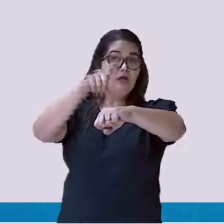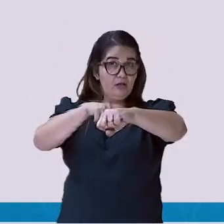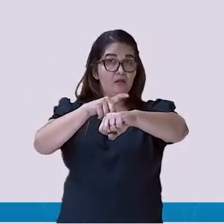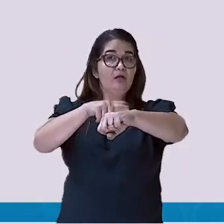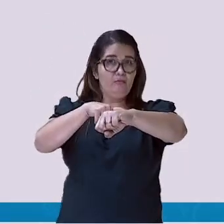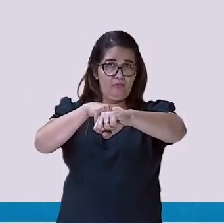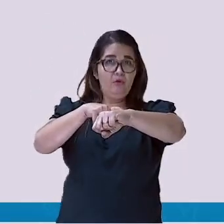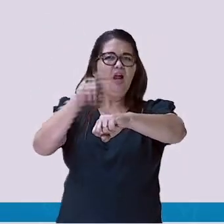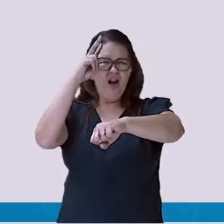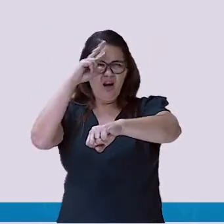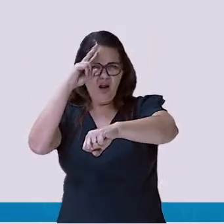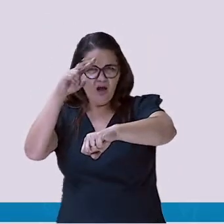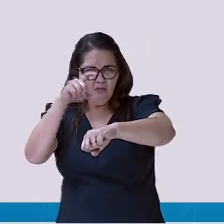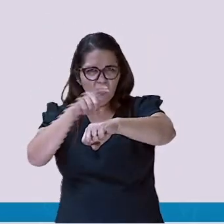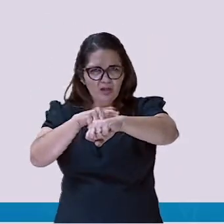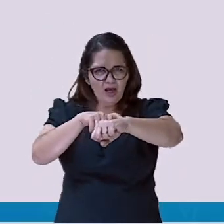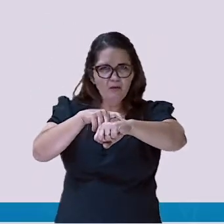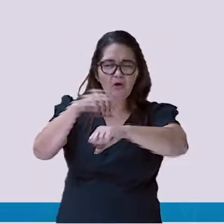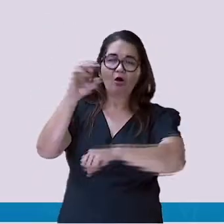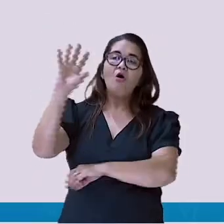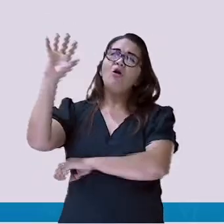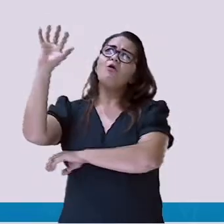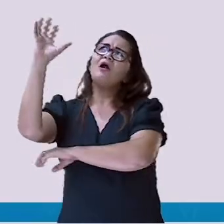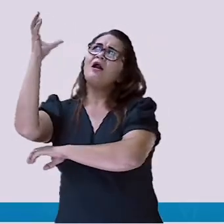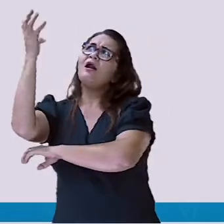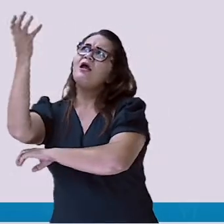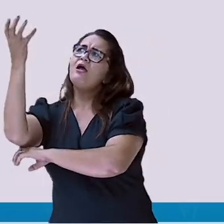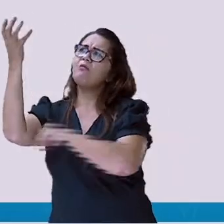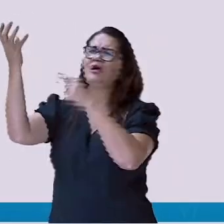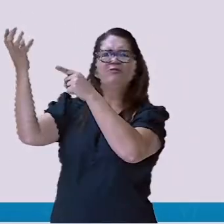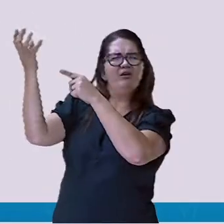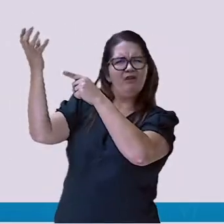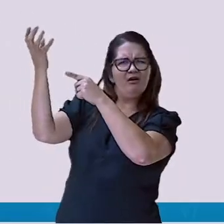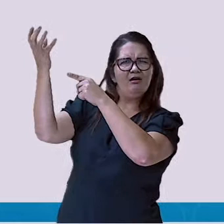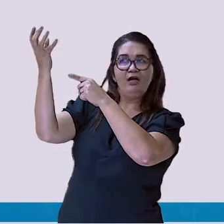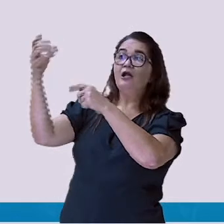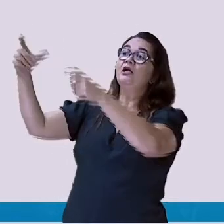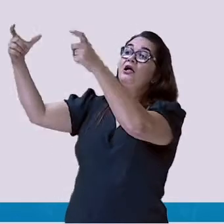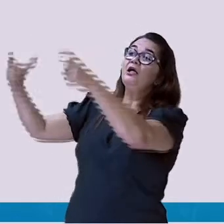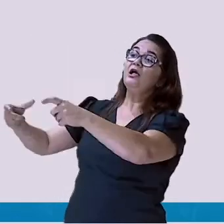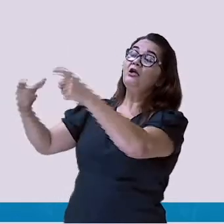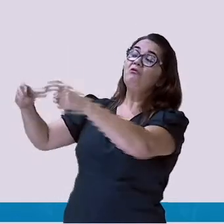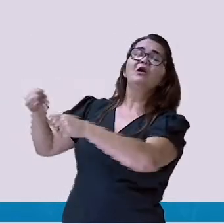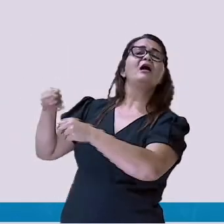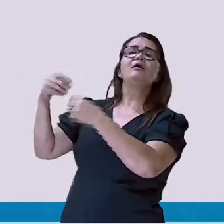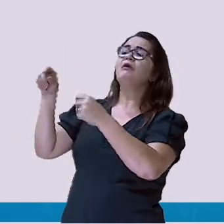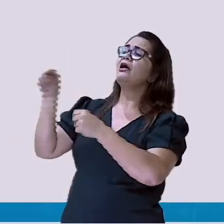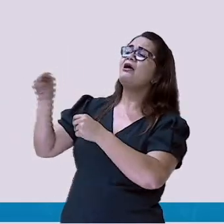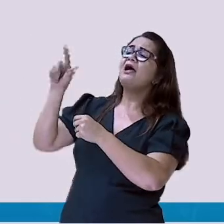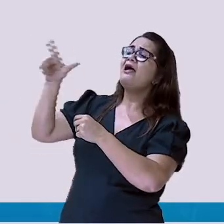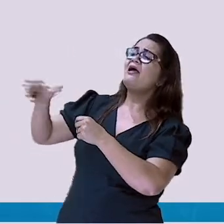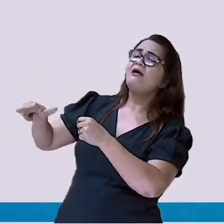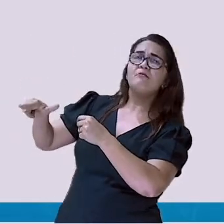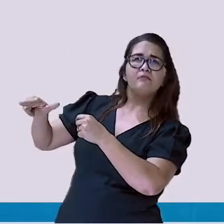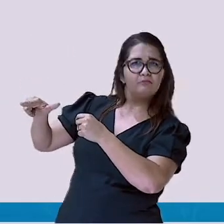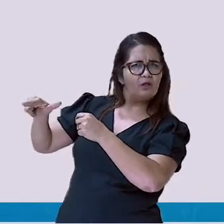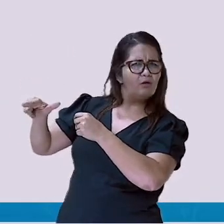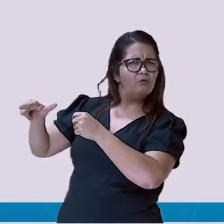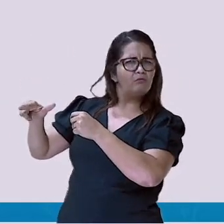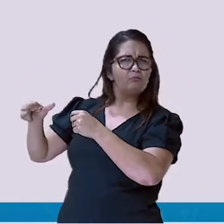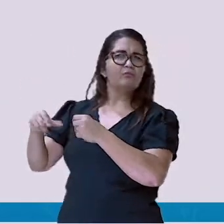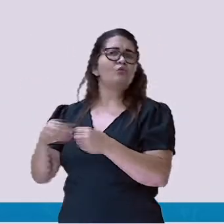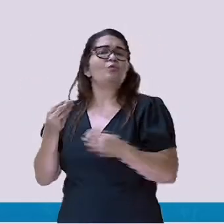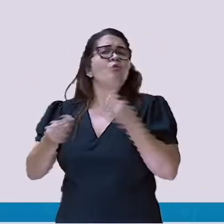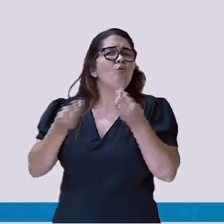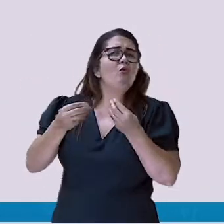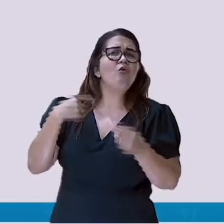por exemplo, clima, quando a gente fala assim, o clima daquela região. Por que a gente se refere a